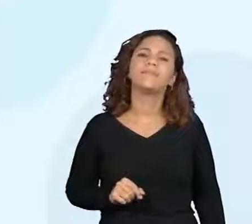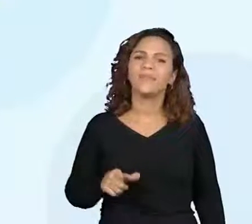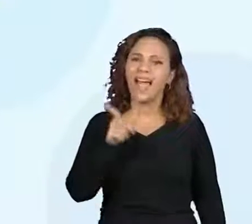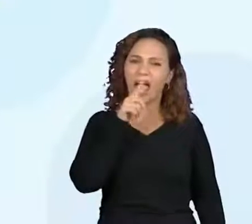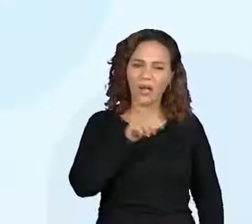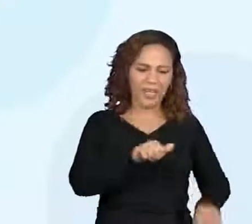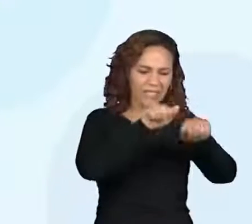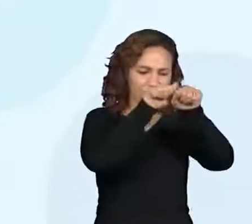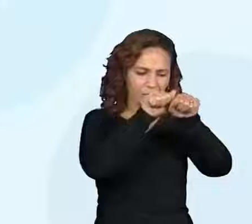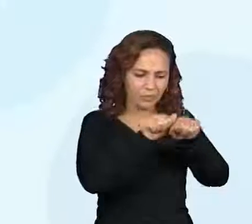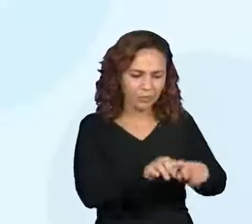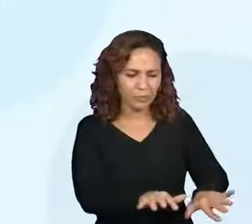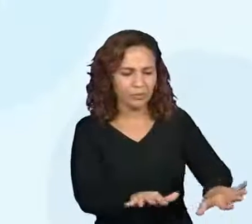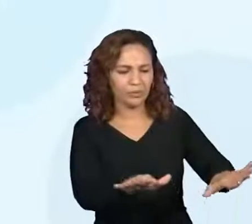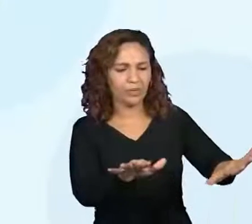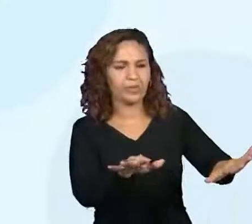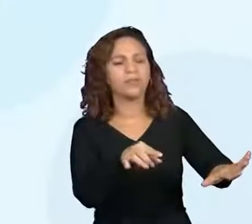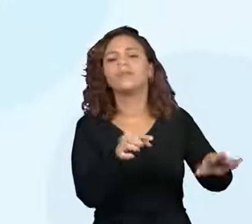splash.